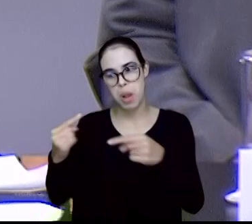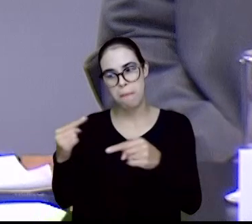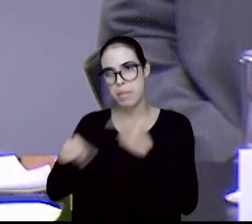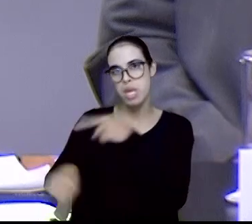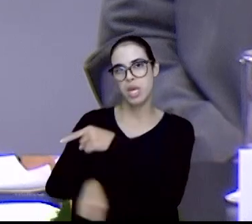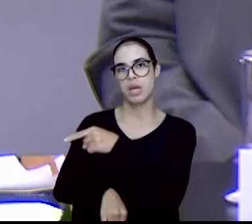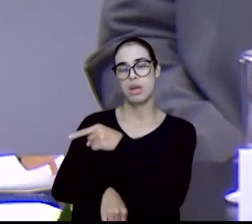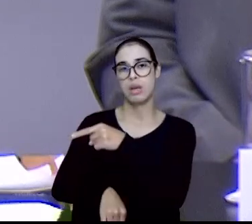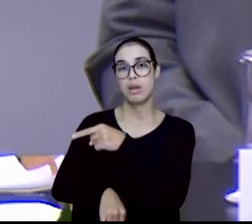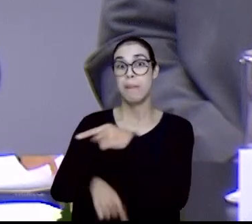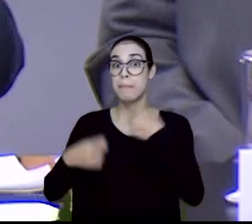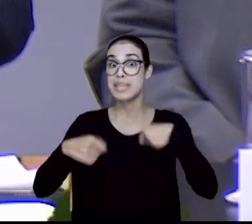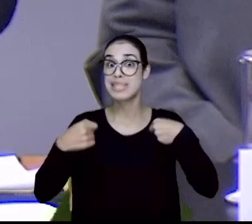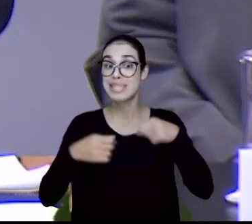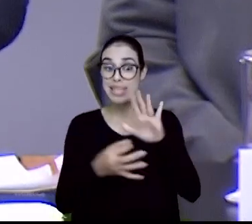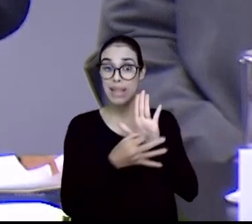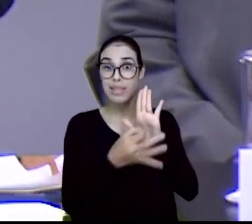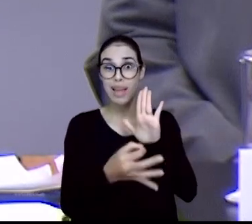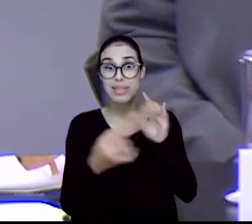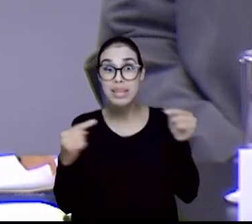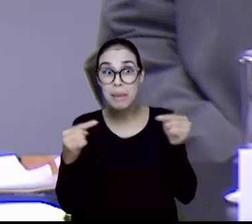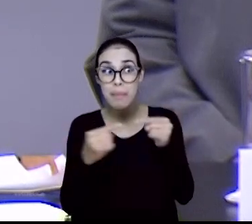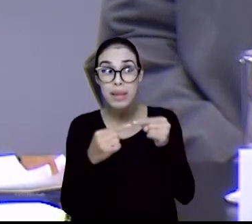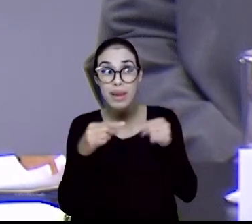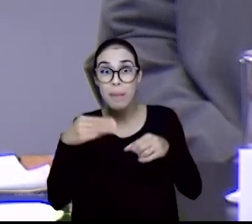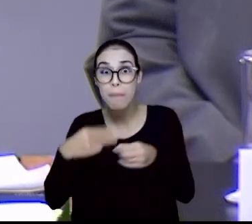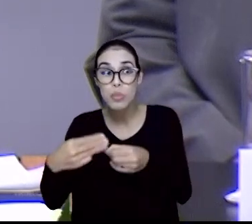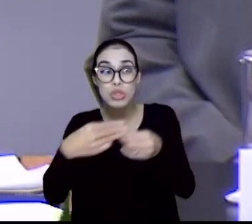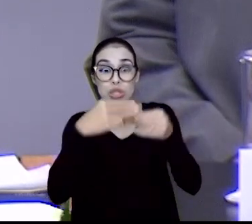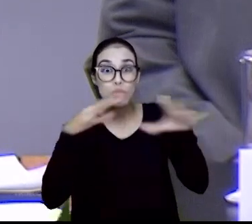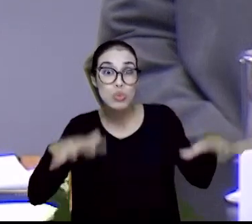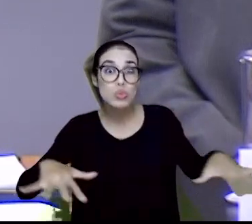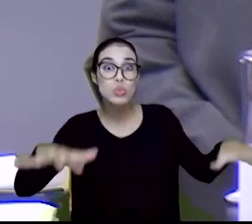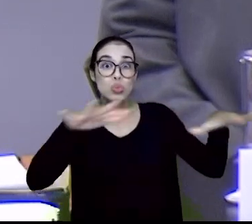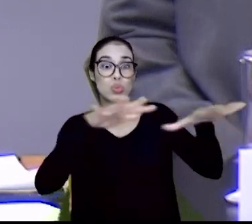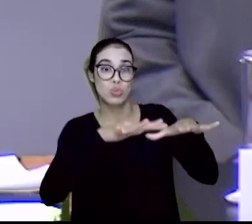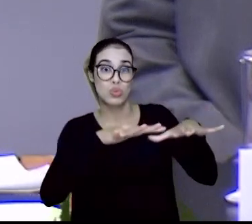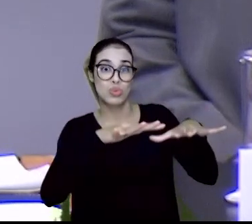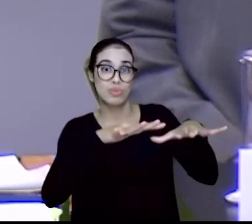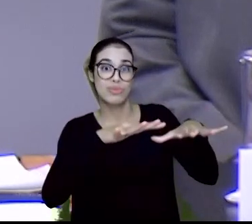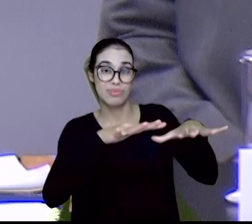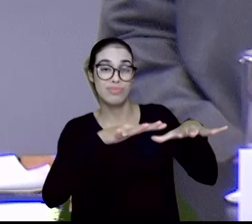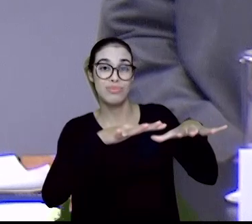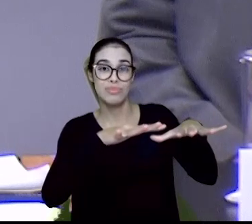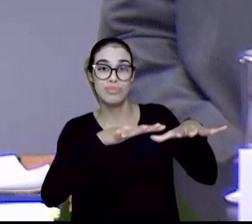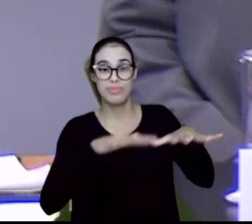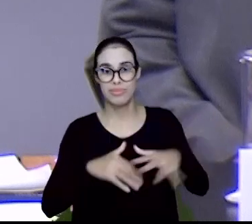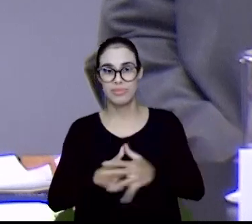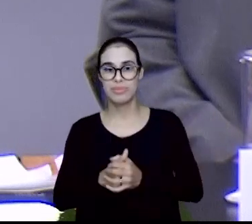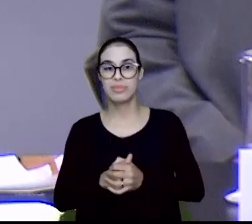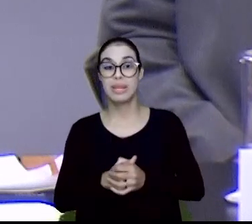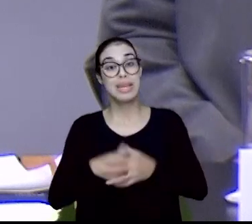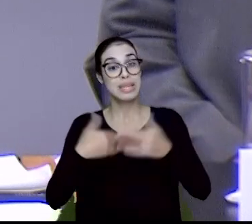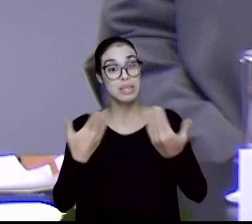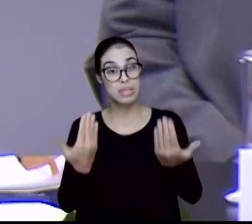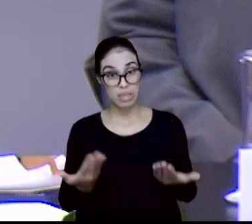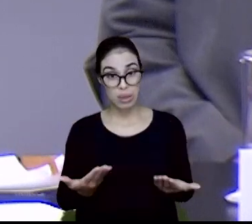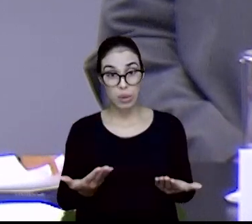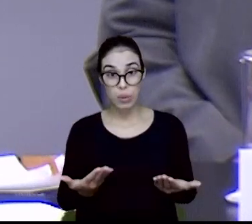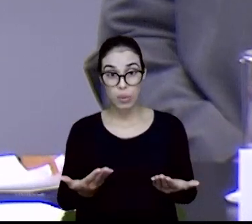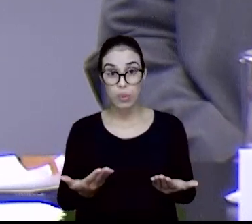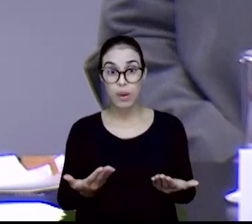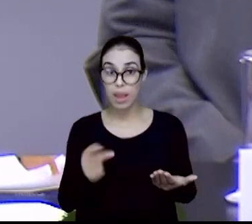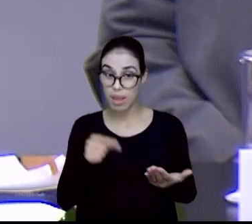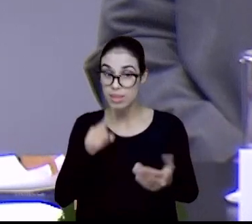senão você não consegue reduzir a afluência ao judiciário. Portanto, esse é o